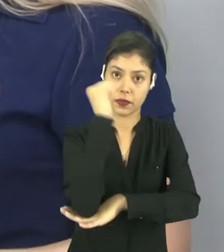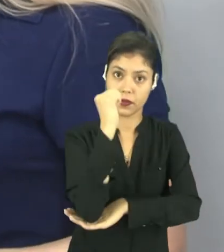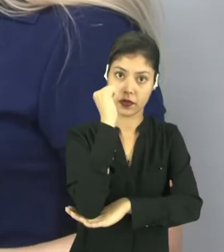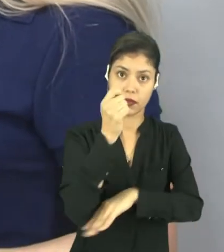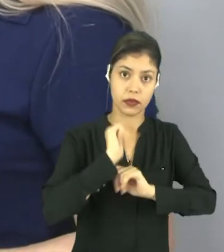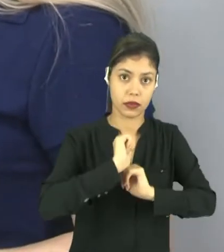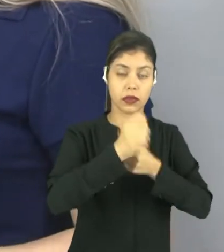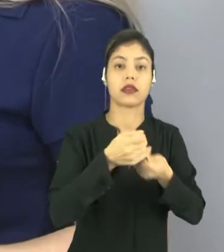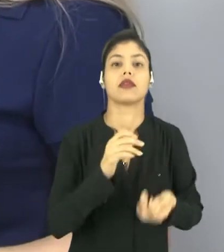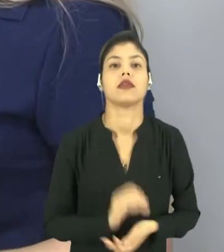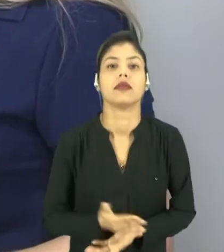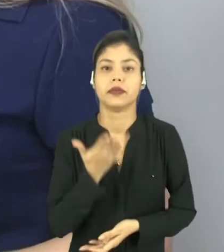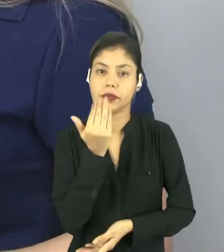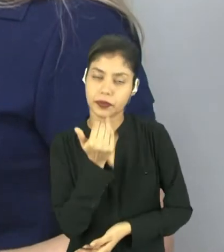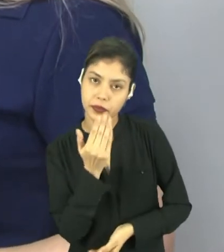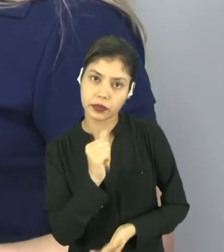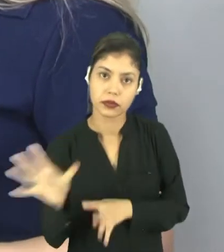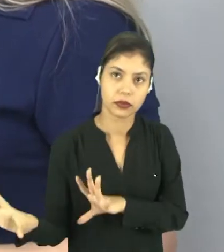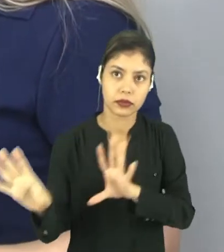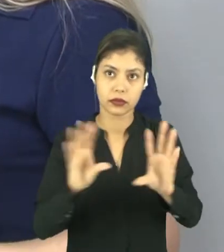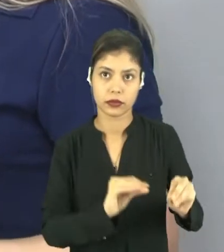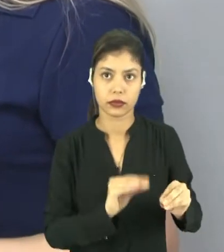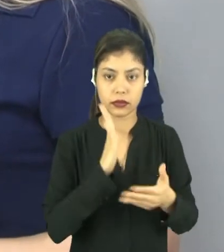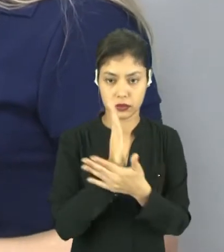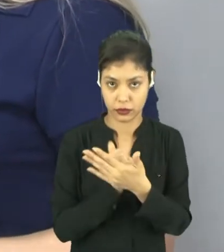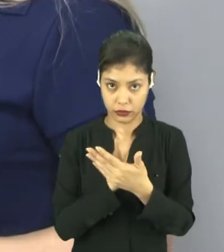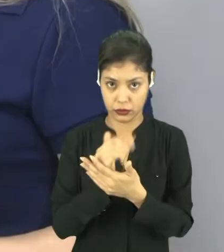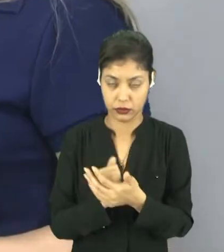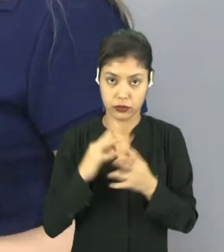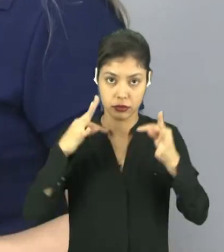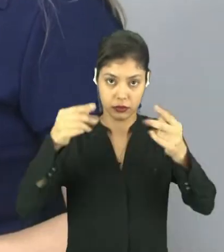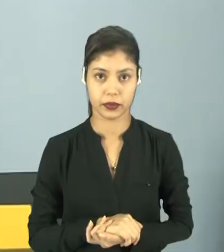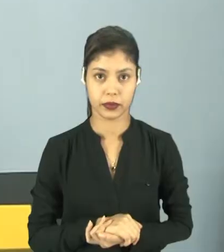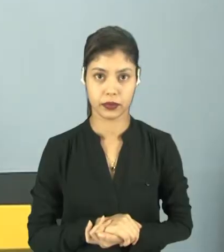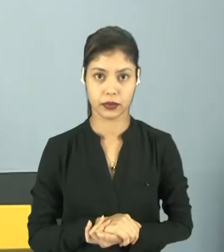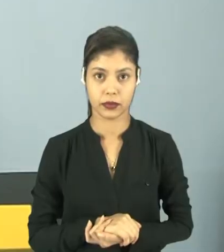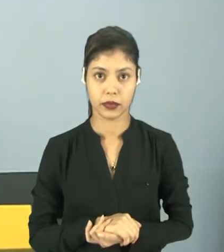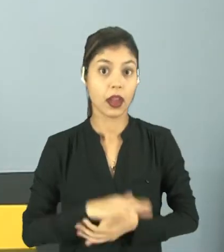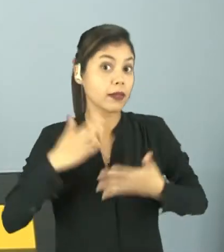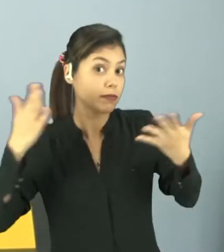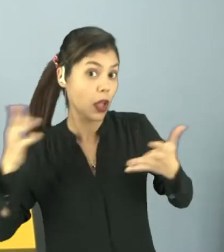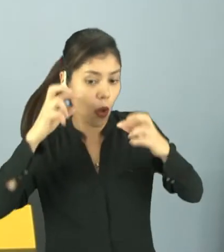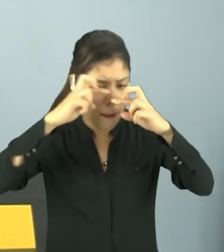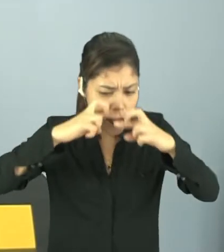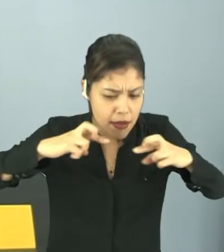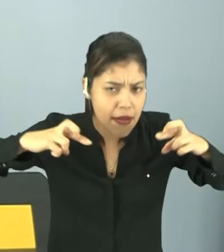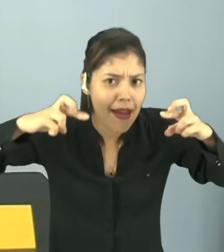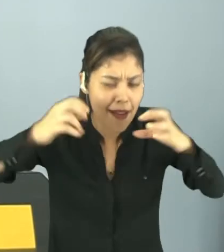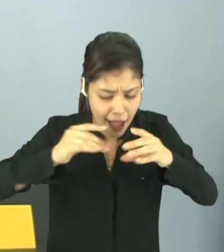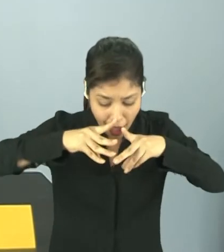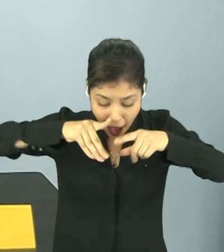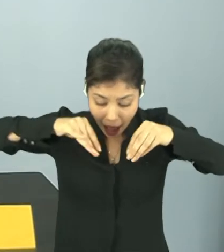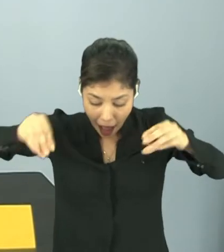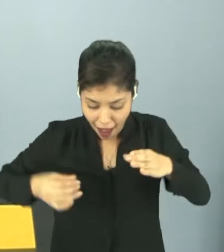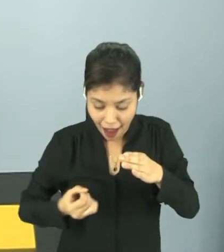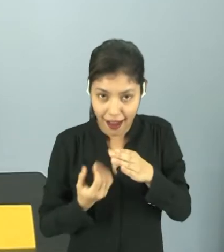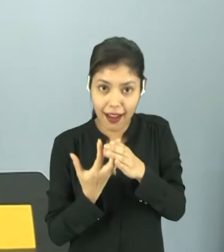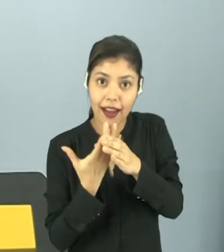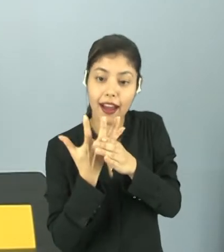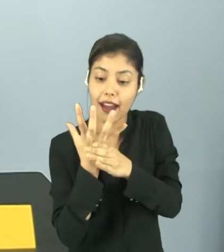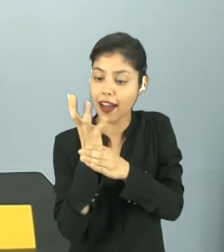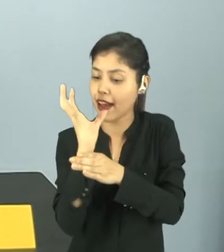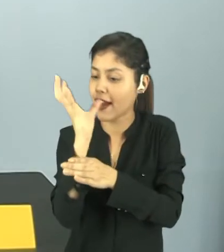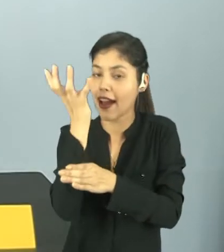caçavam. Os alimentos que traziam era dividido entre todos. Então, observando as sementes germinarem